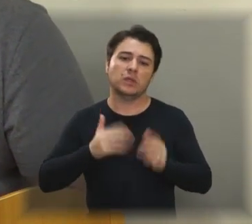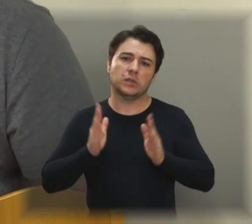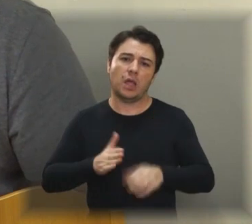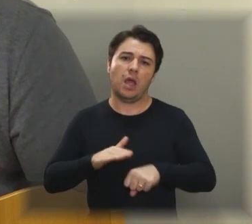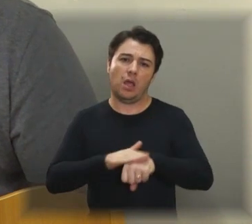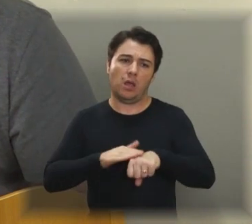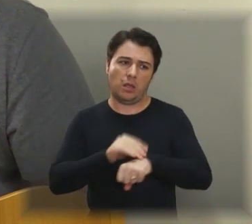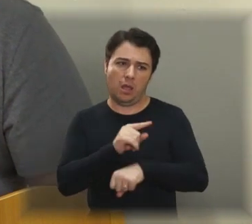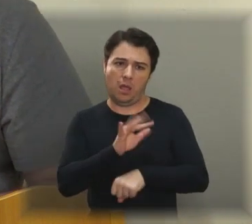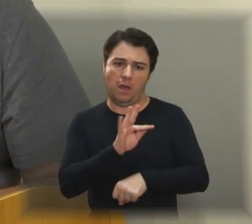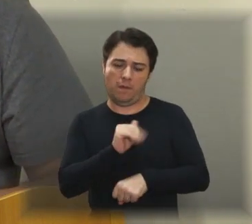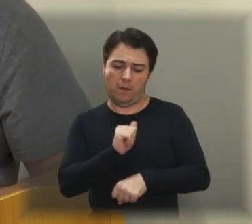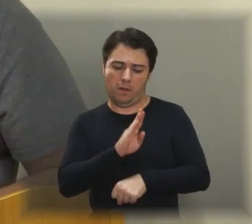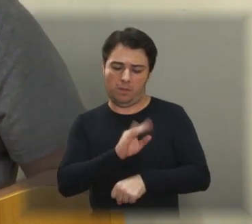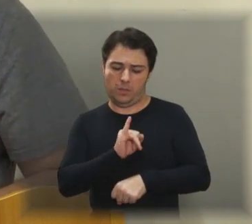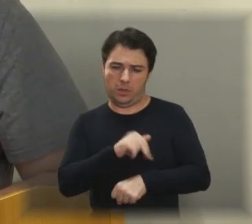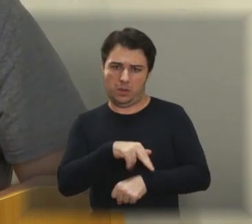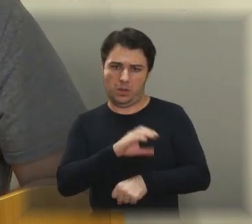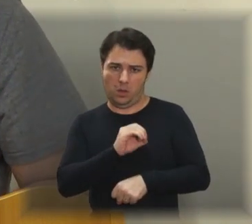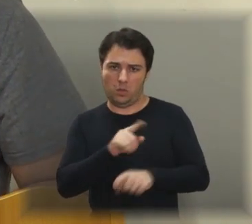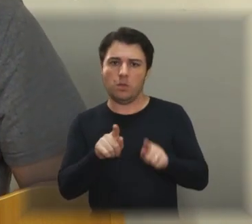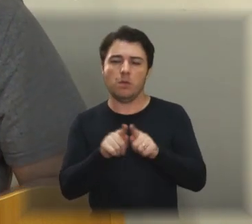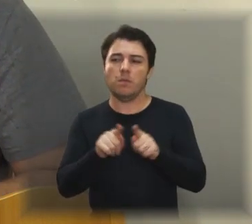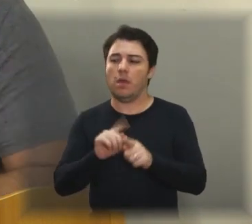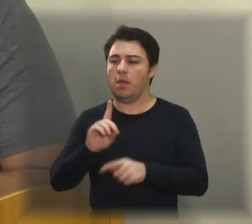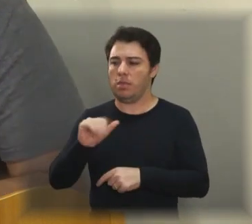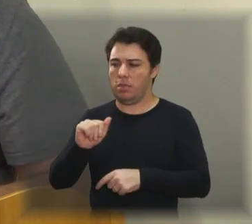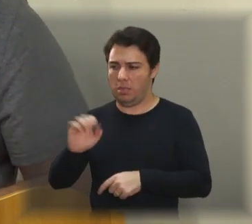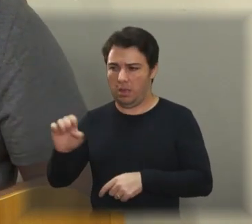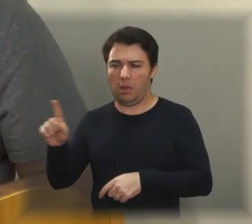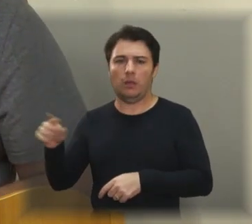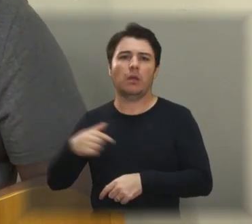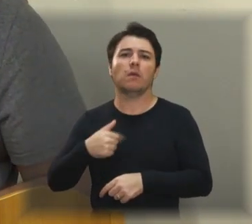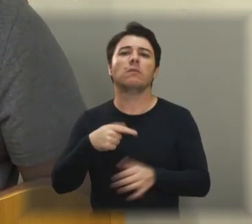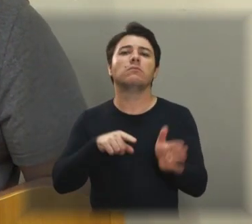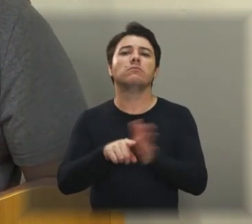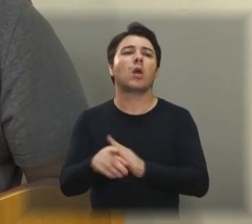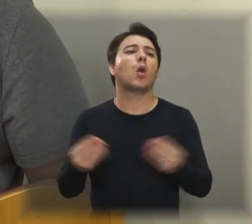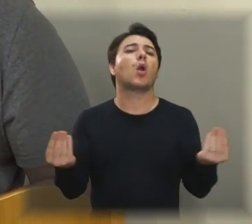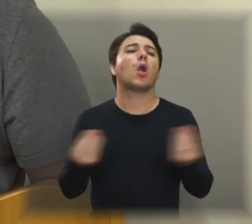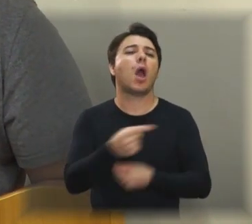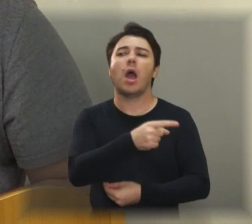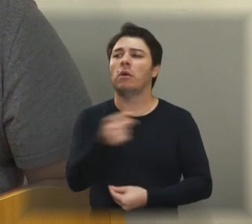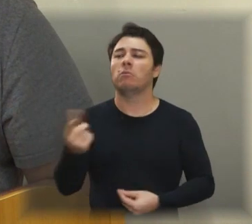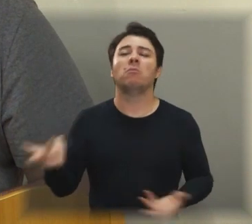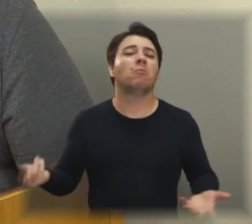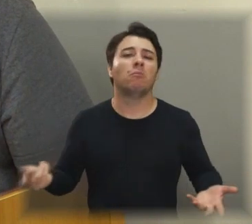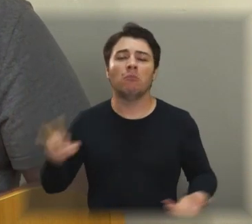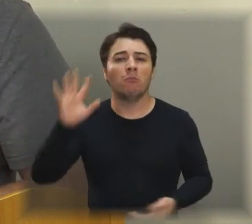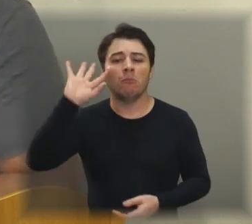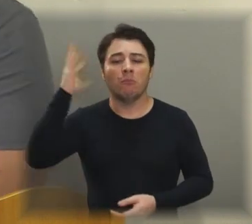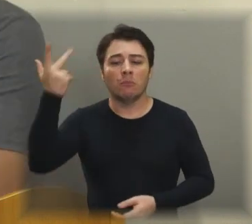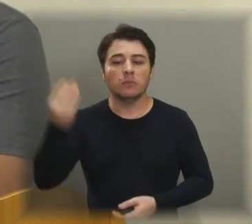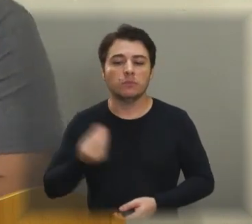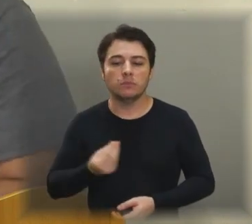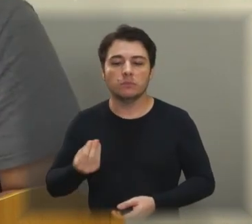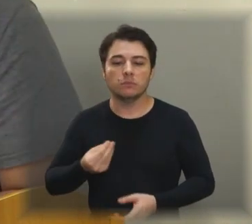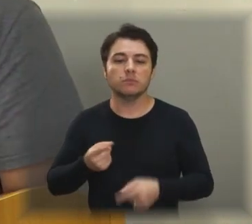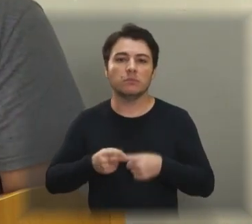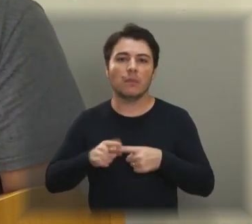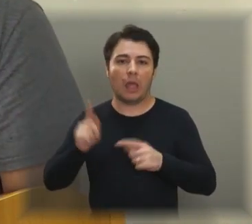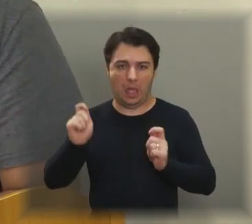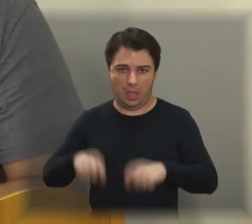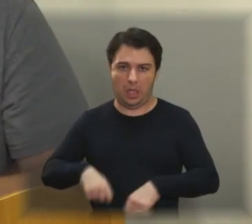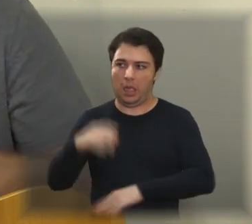número as conversas com Fabiana né no dar na prefeitura né olha como que a gente e olha gente resolve